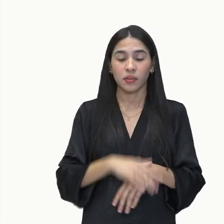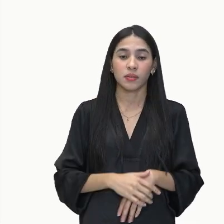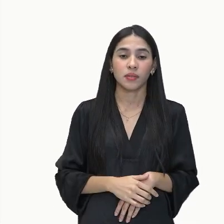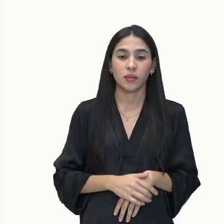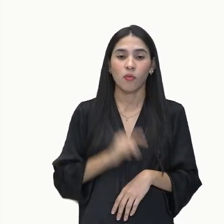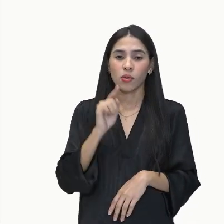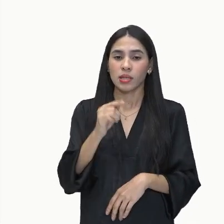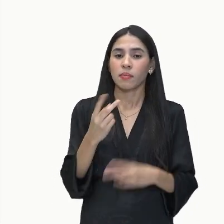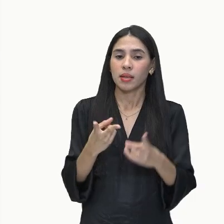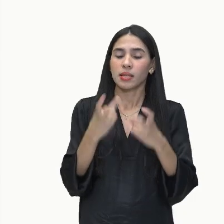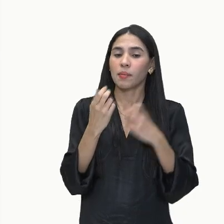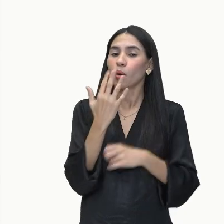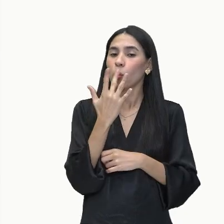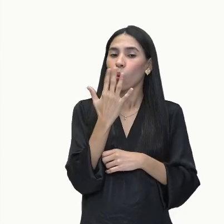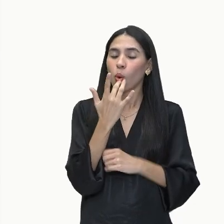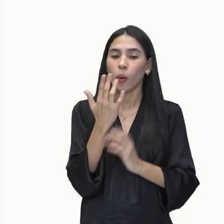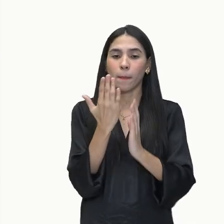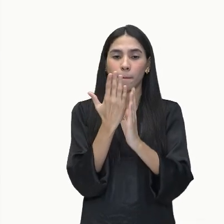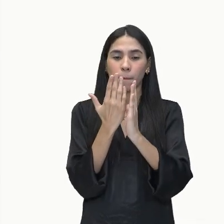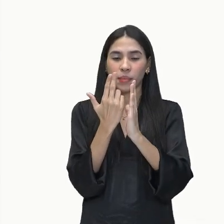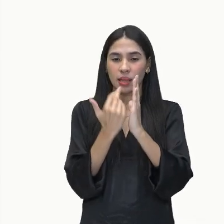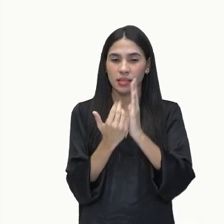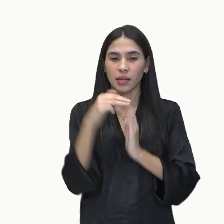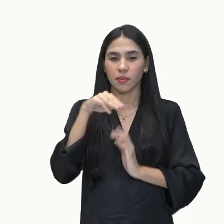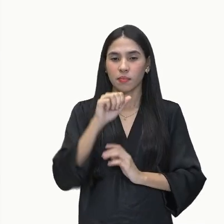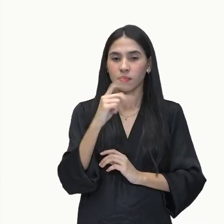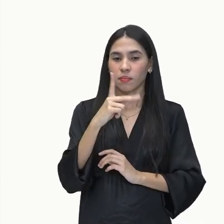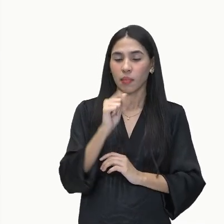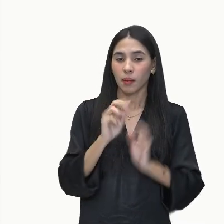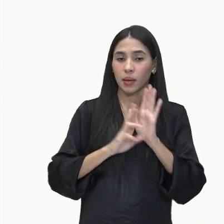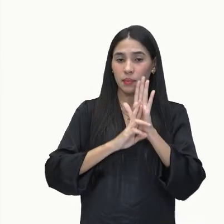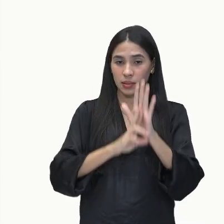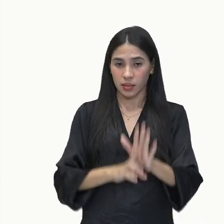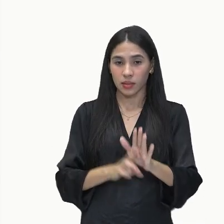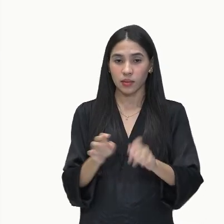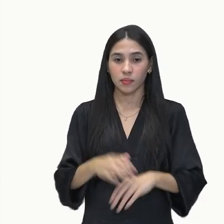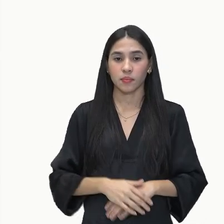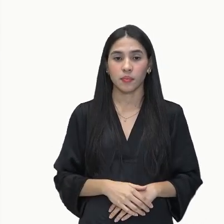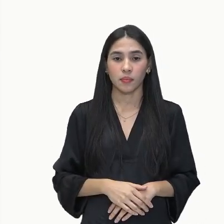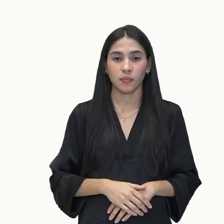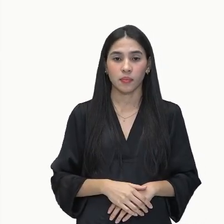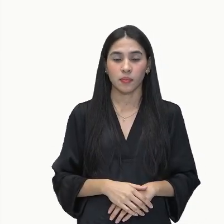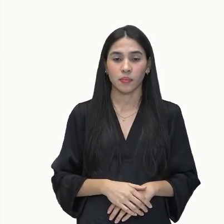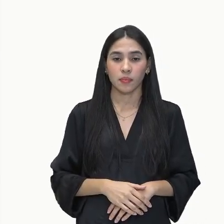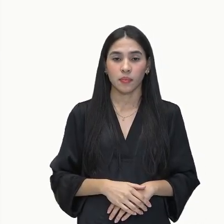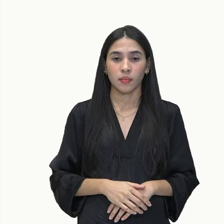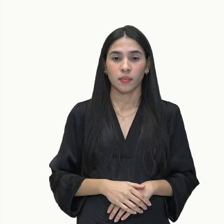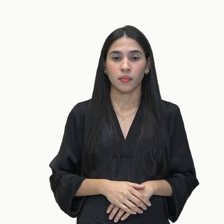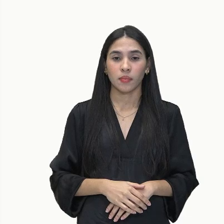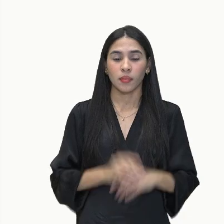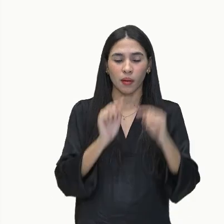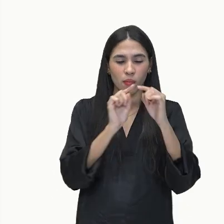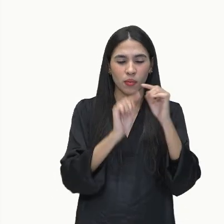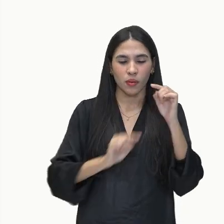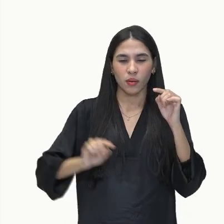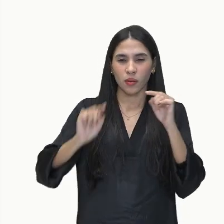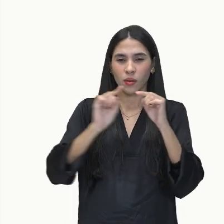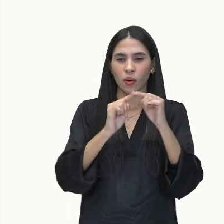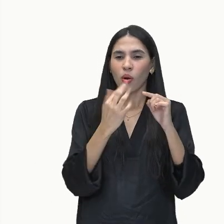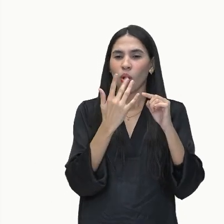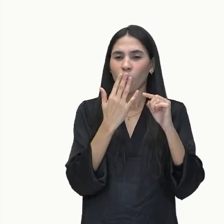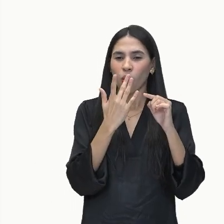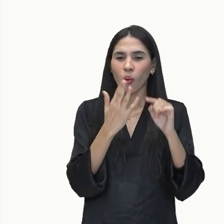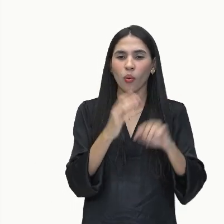do mapa, né? É representado aí por essa corzinha aqui, essa corzinha roxa aqui, que a gente